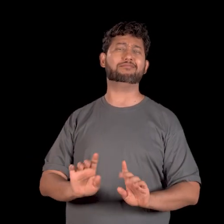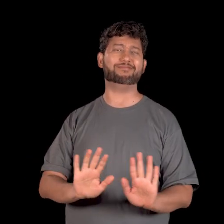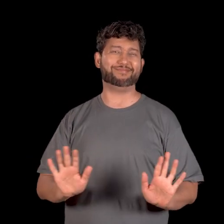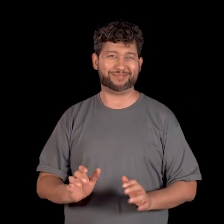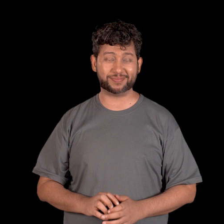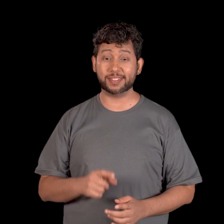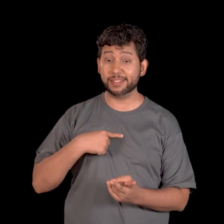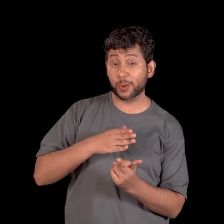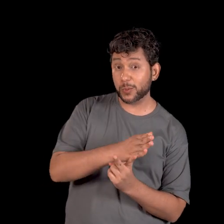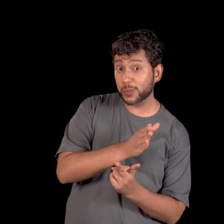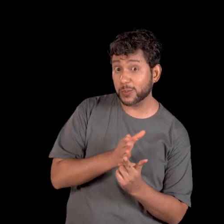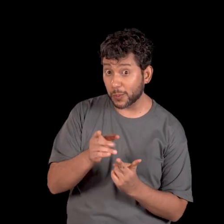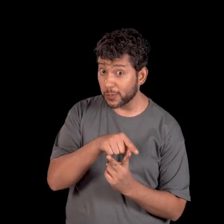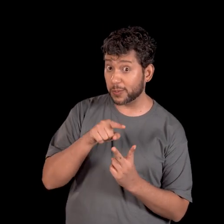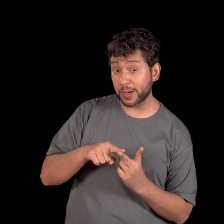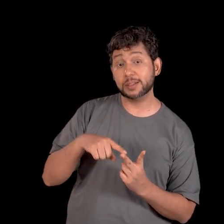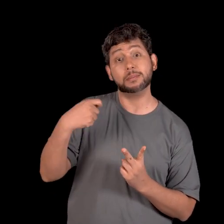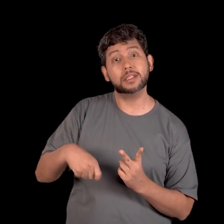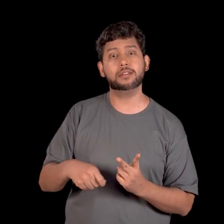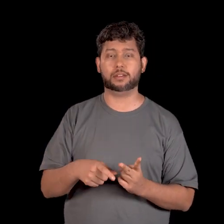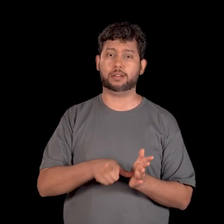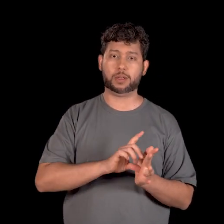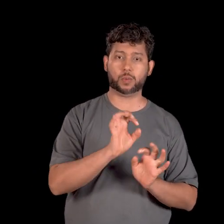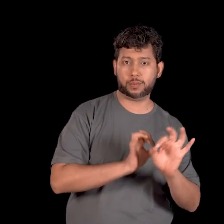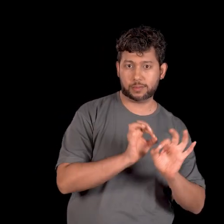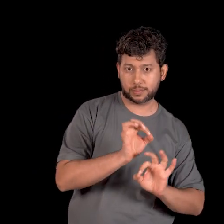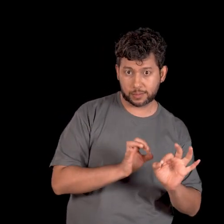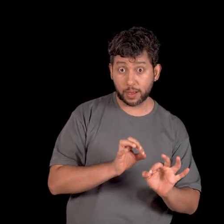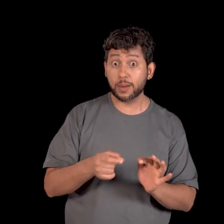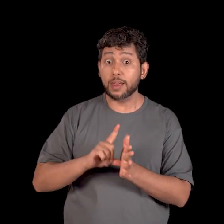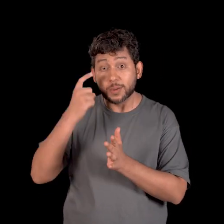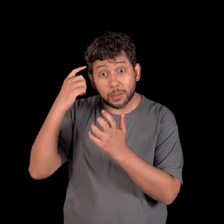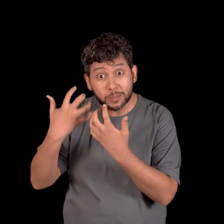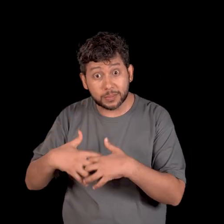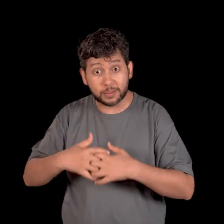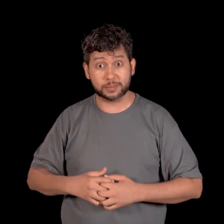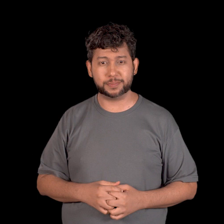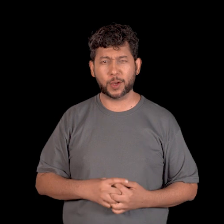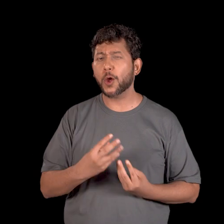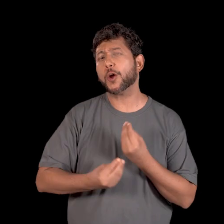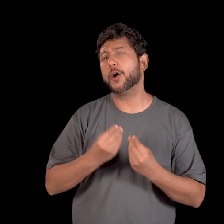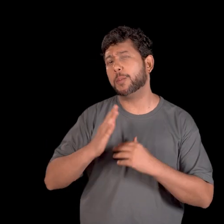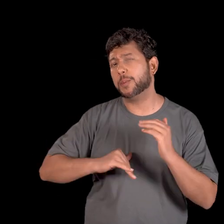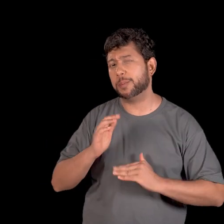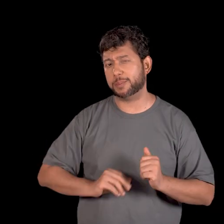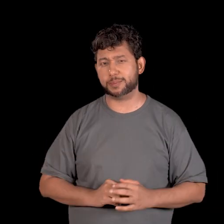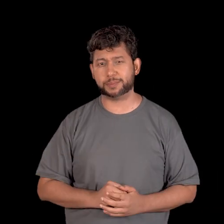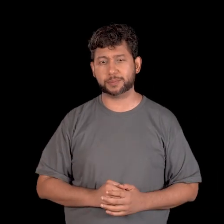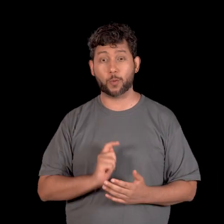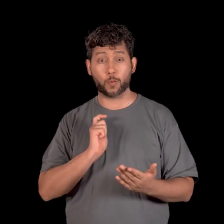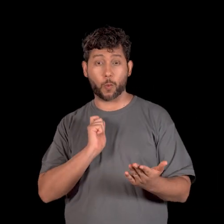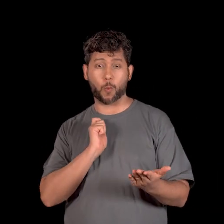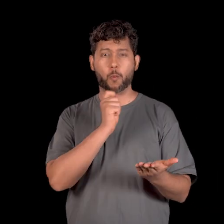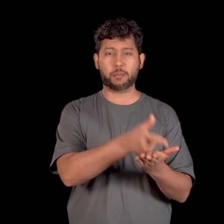do minimalismo abrangem o foco no que realmente é necessário e priorizar a organização e o planejamento. Na prática funciona